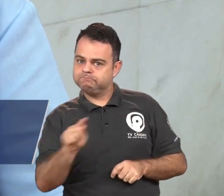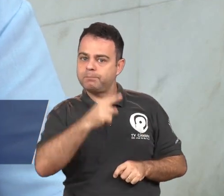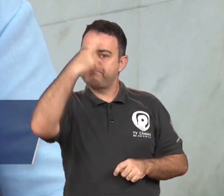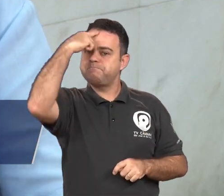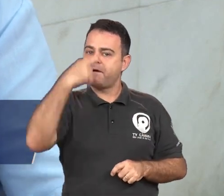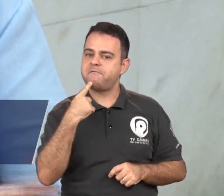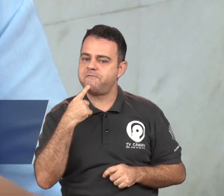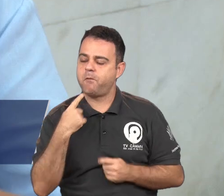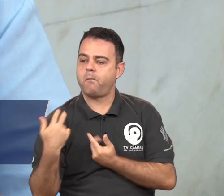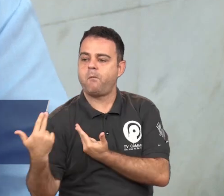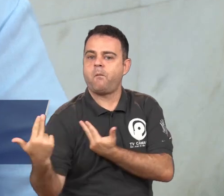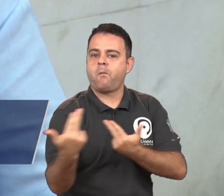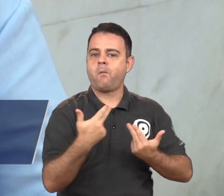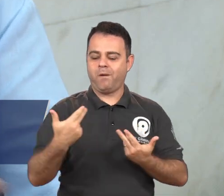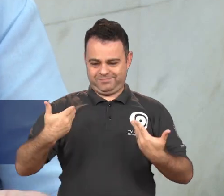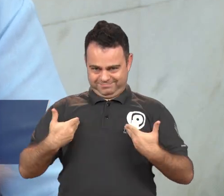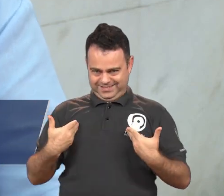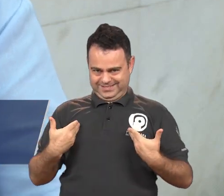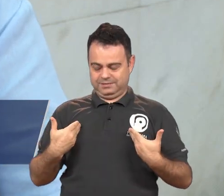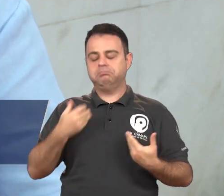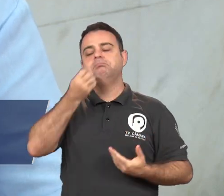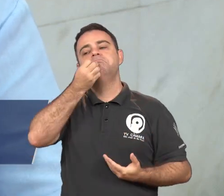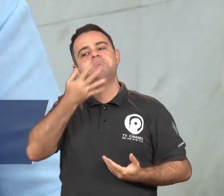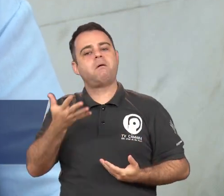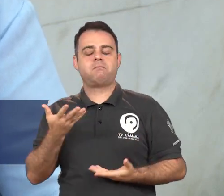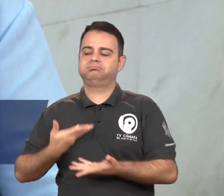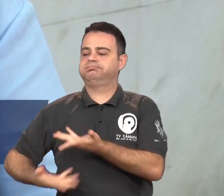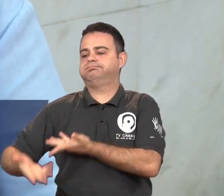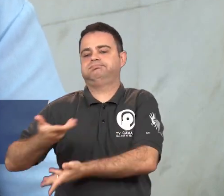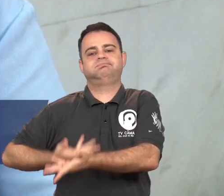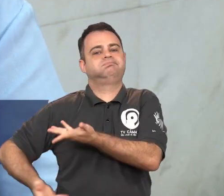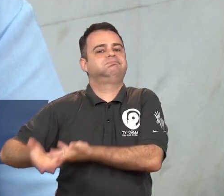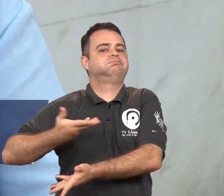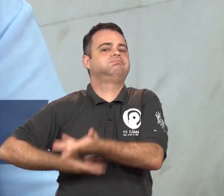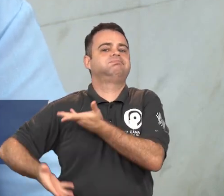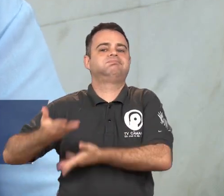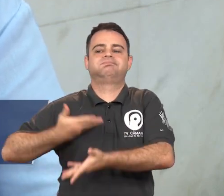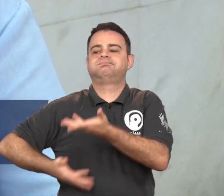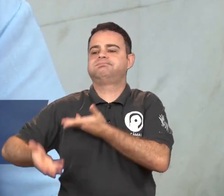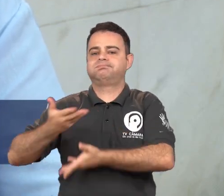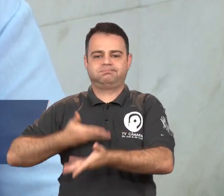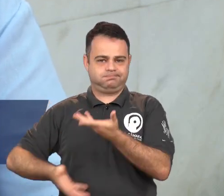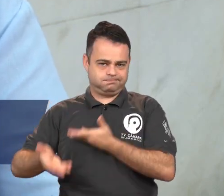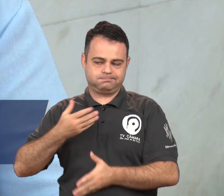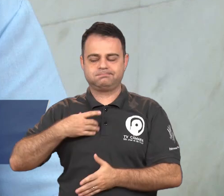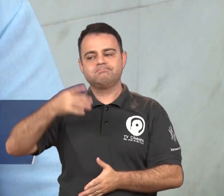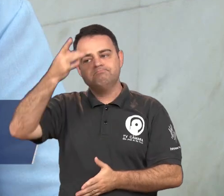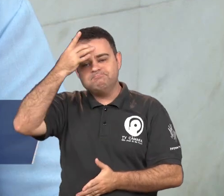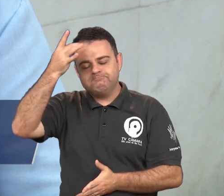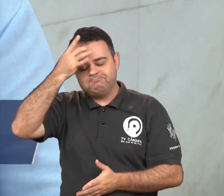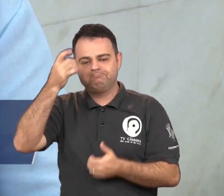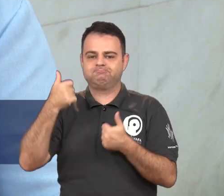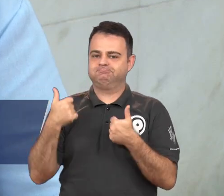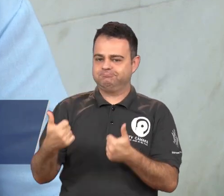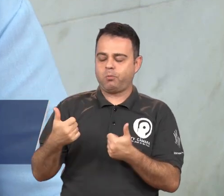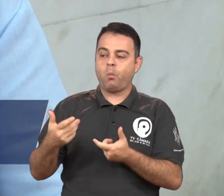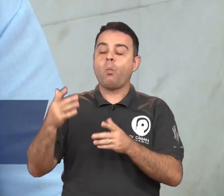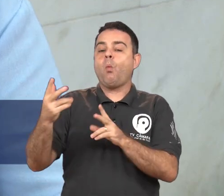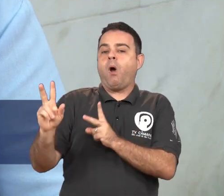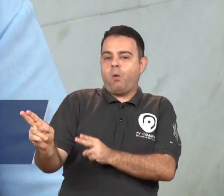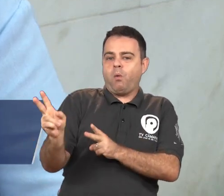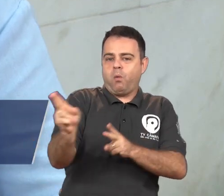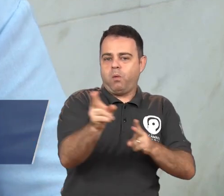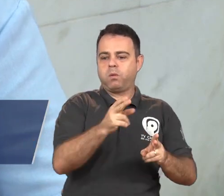mesmo perfil, né, da vereadora, e isso é muito bom, porque a gente trabalha com pessoas que têm o mesmo perfil. Então,